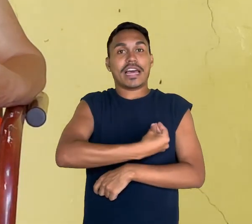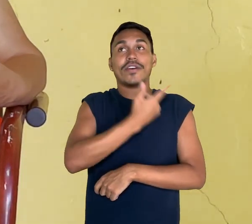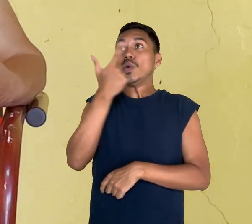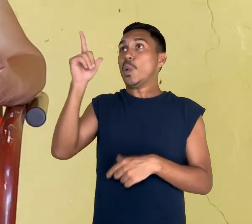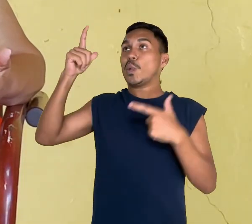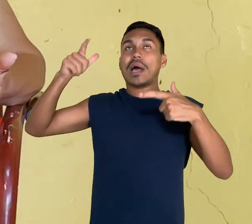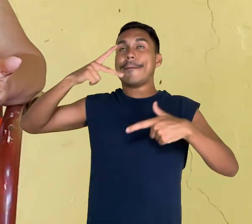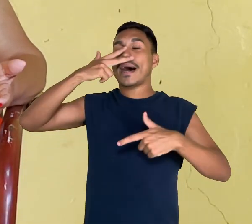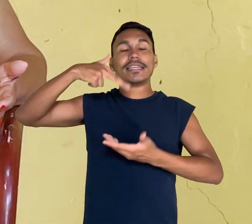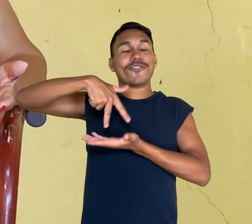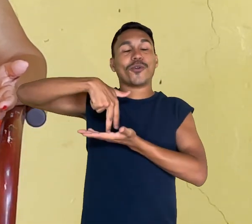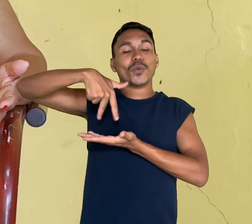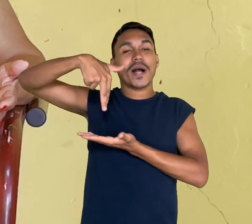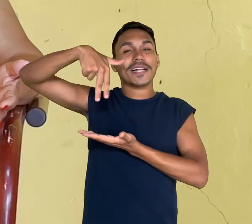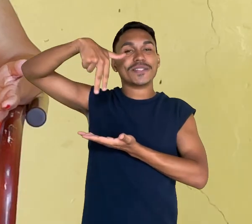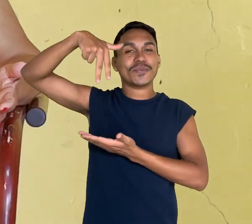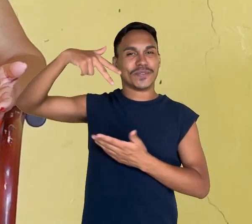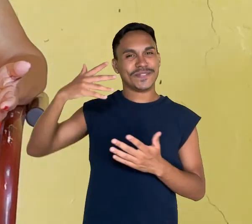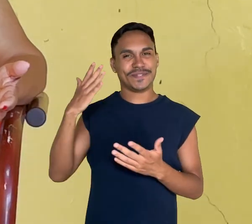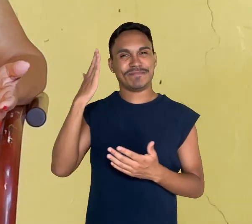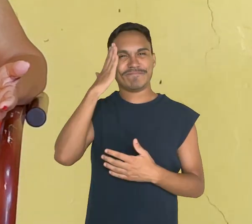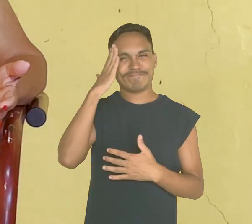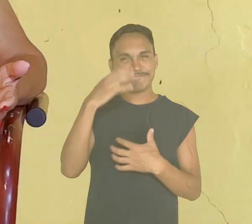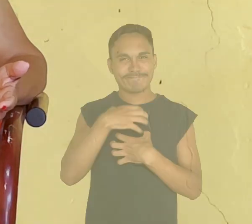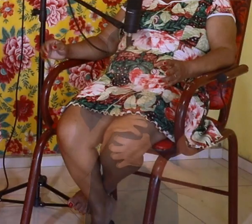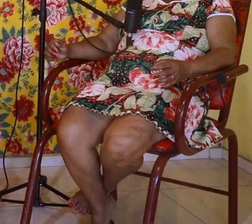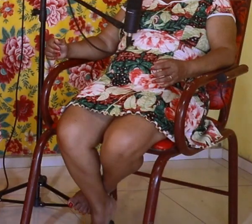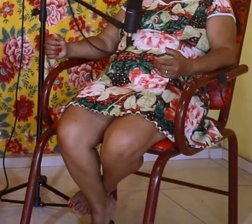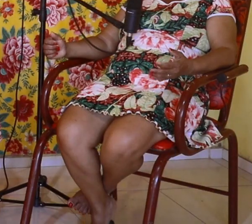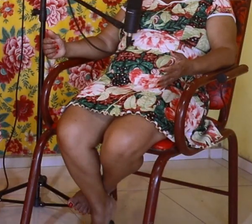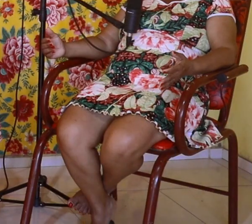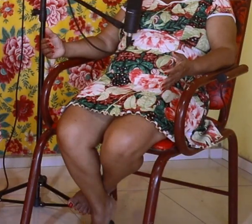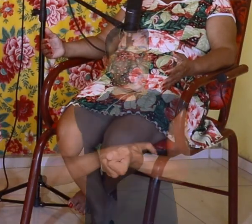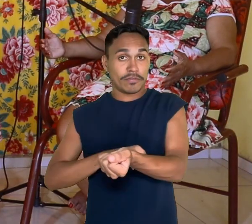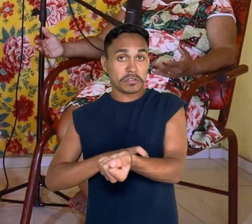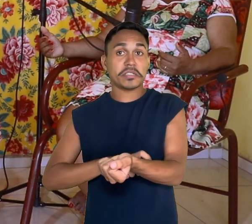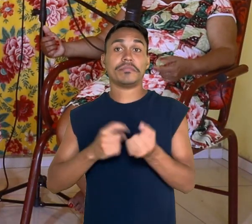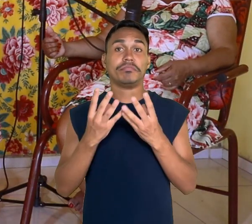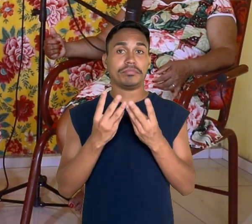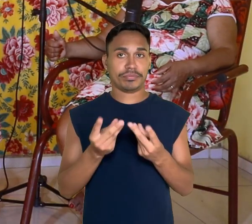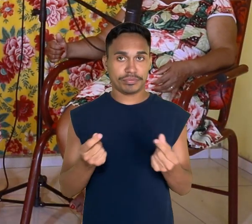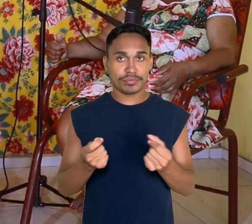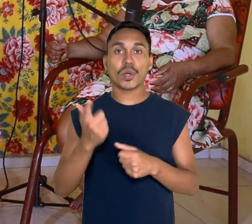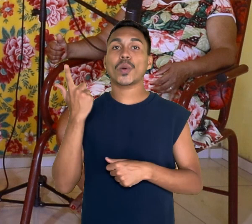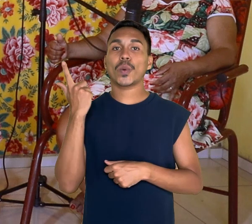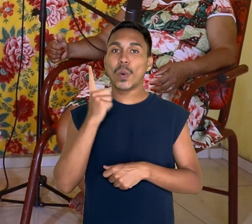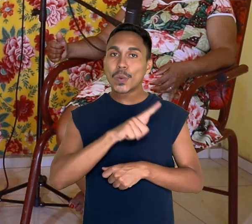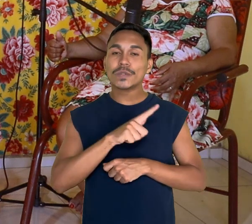estivesse flutuando. Eu não era mais eu. O nervosismo, digamos que